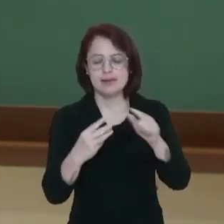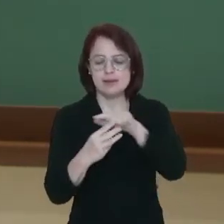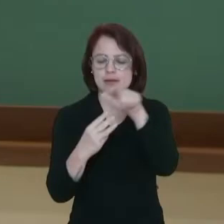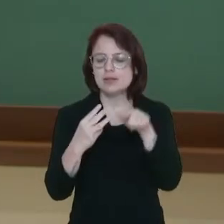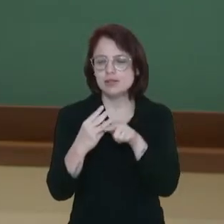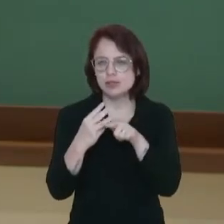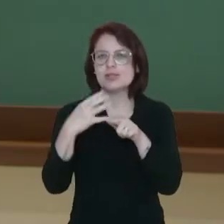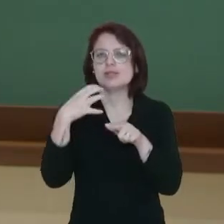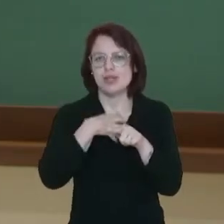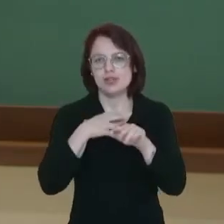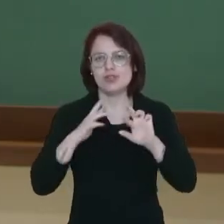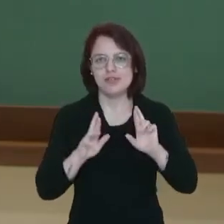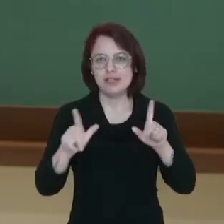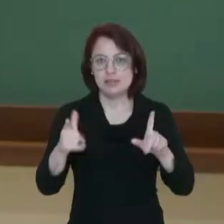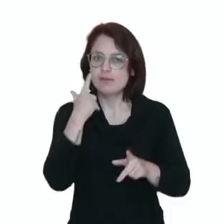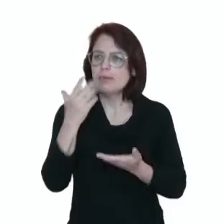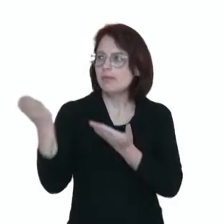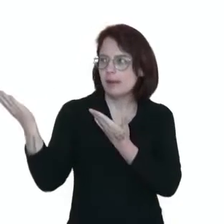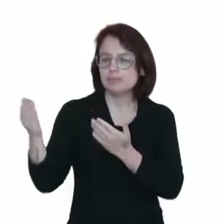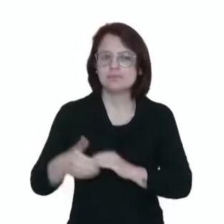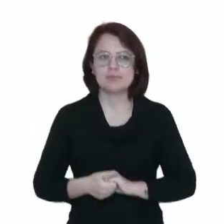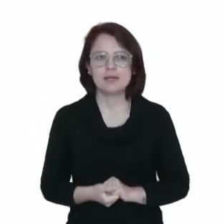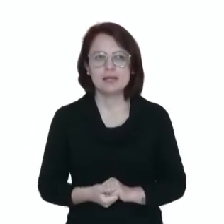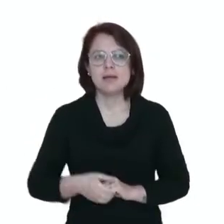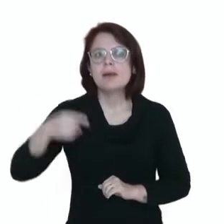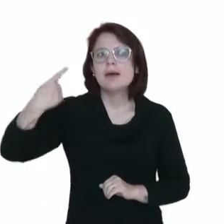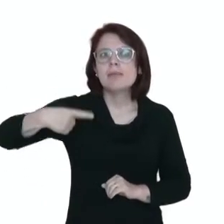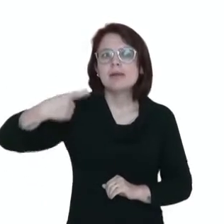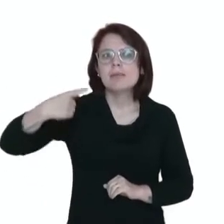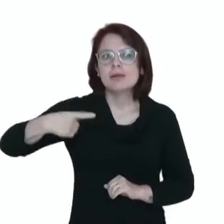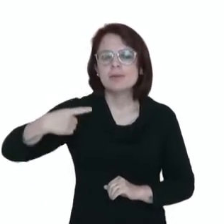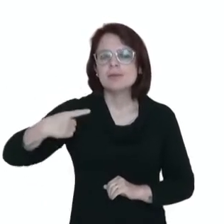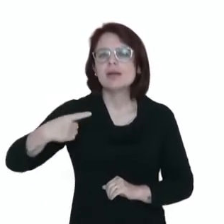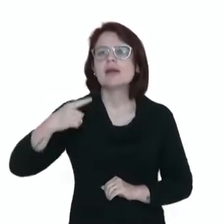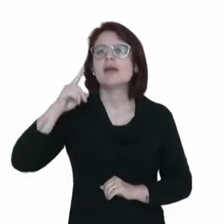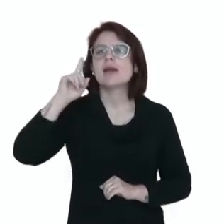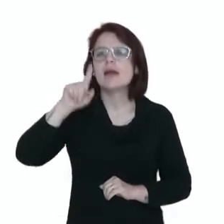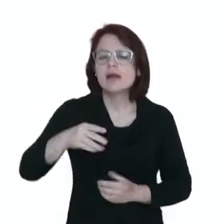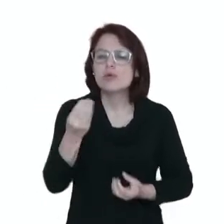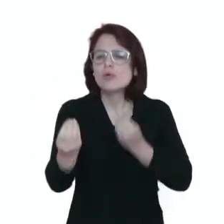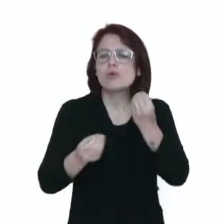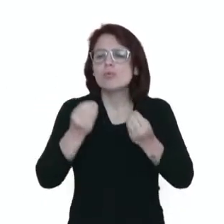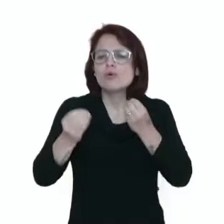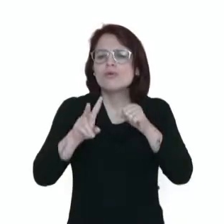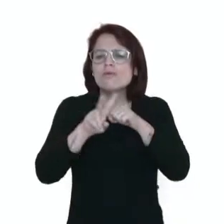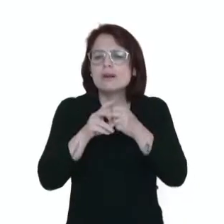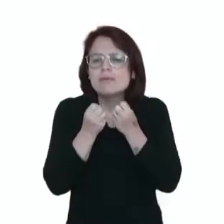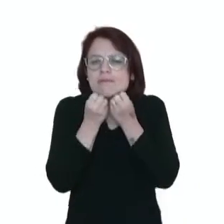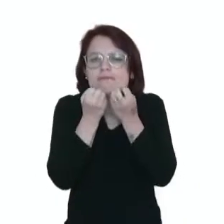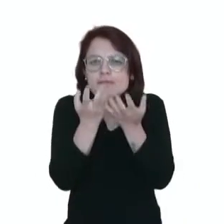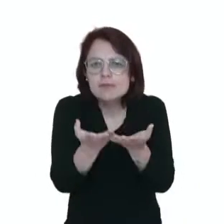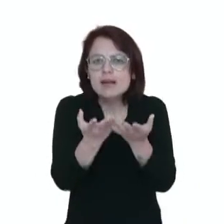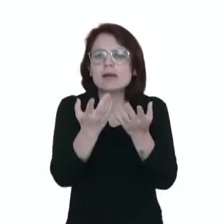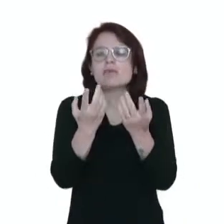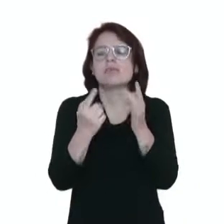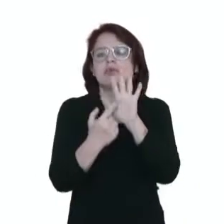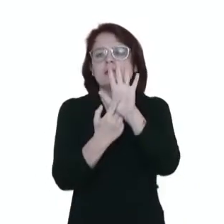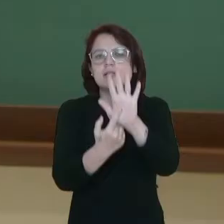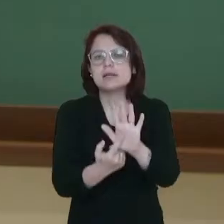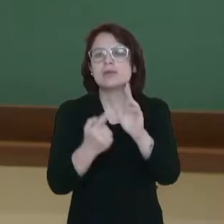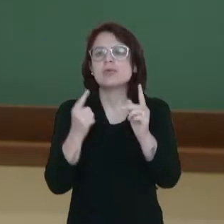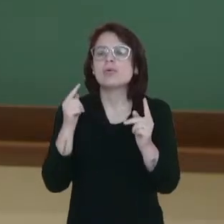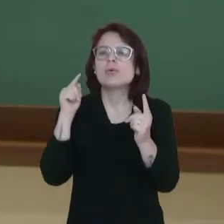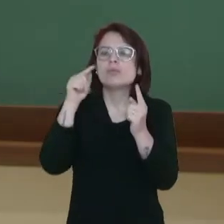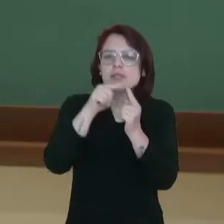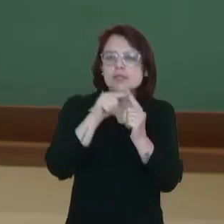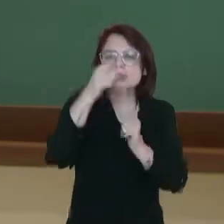Vamos acompanhar aqui? Bom, primeiro, modo verbal é a forma como o verbo se expressa, indicando a intenção do falante.